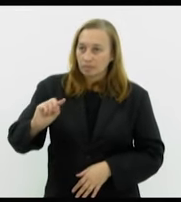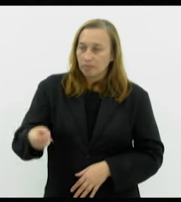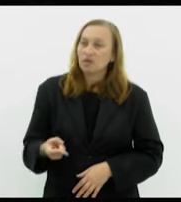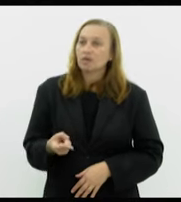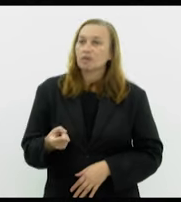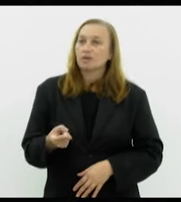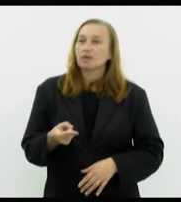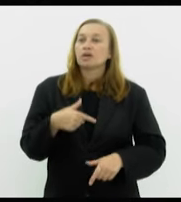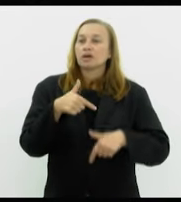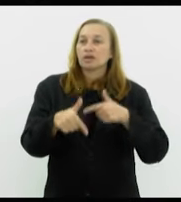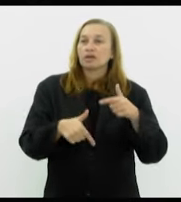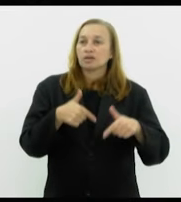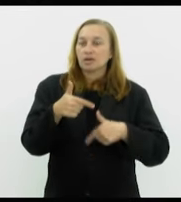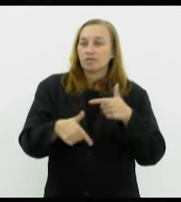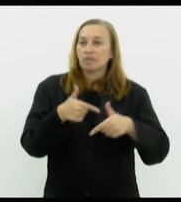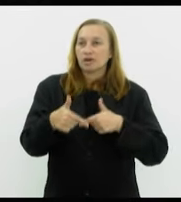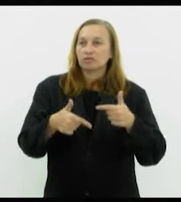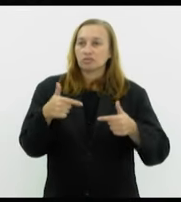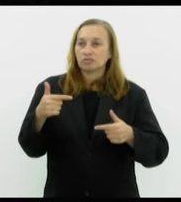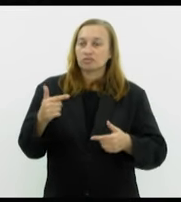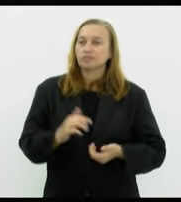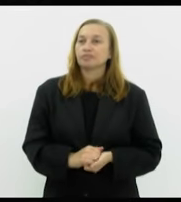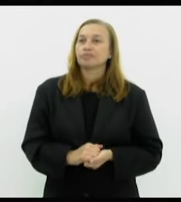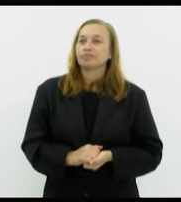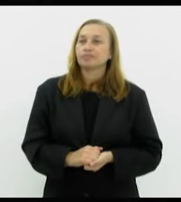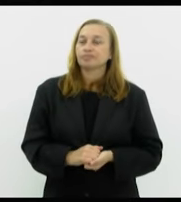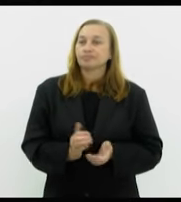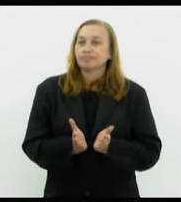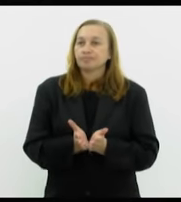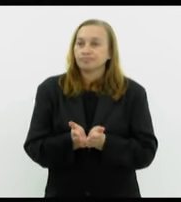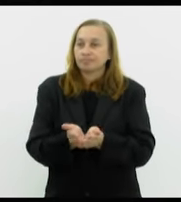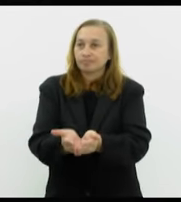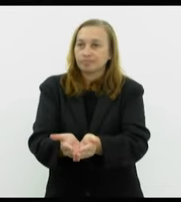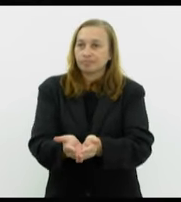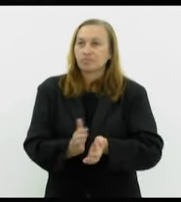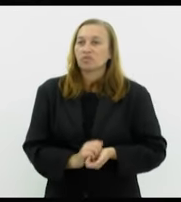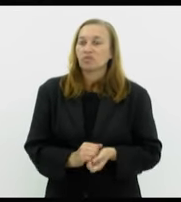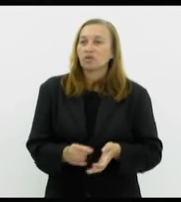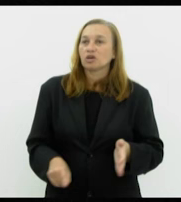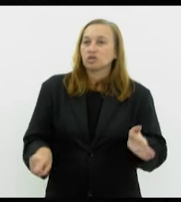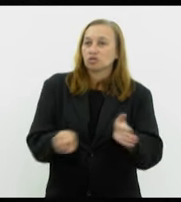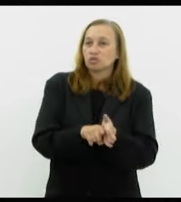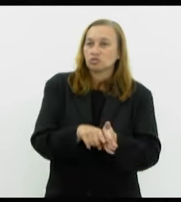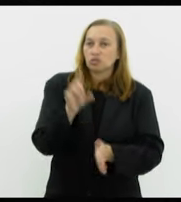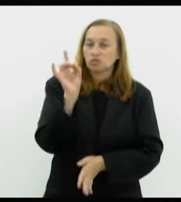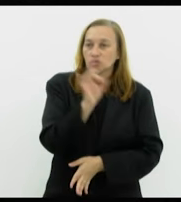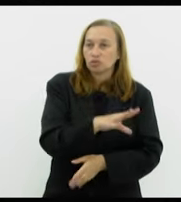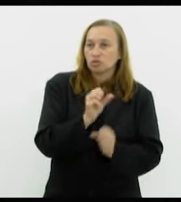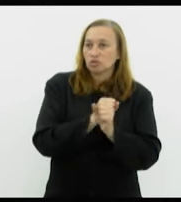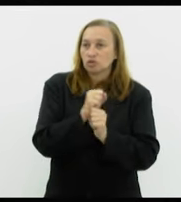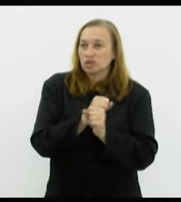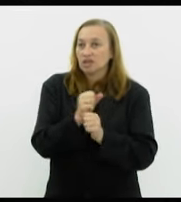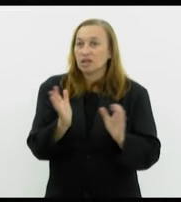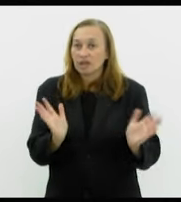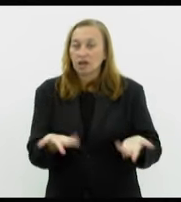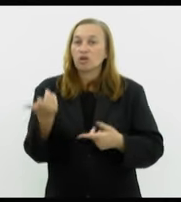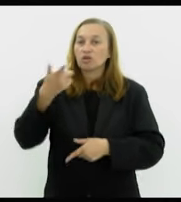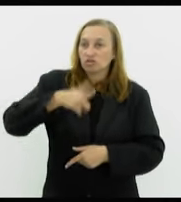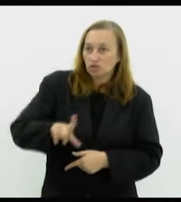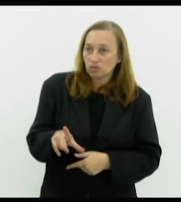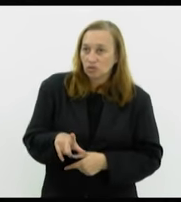da indústria naval. E isso foi reduzido drasticamente nos últimos anos. E agora, de